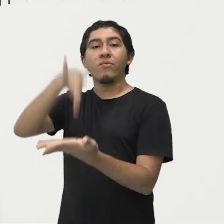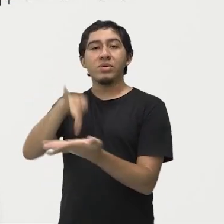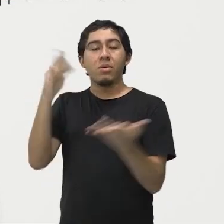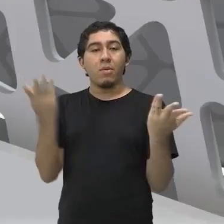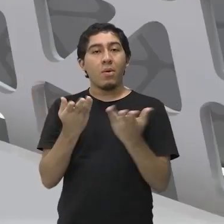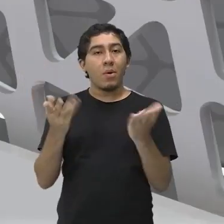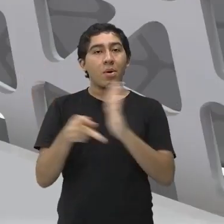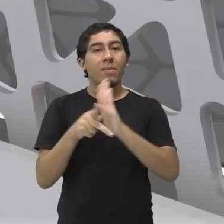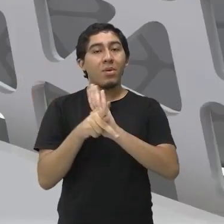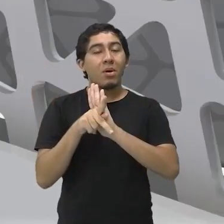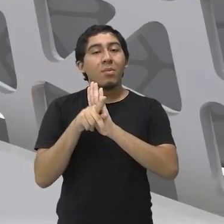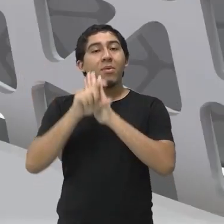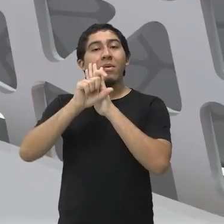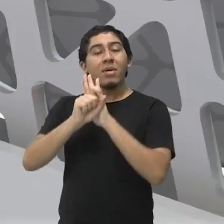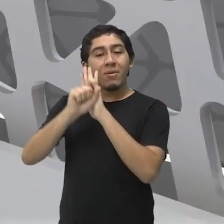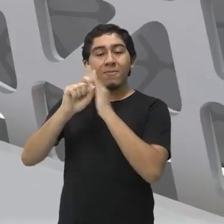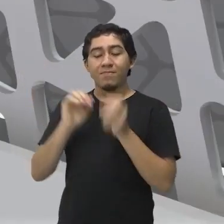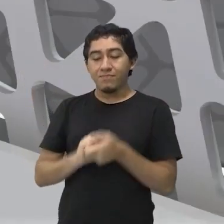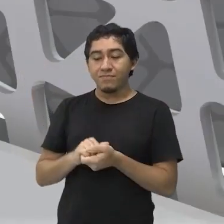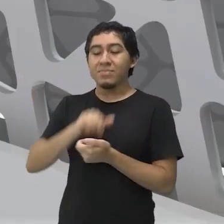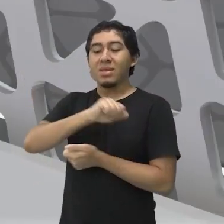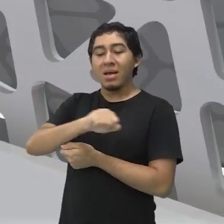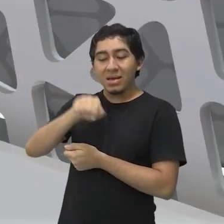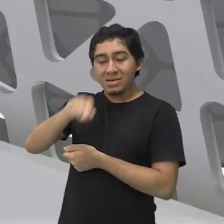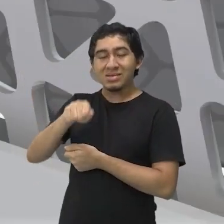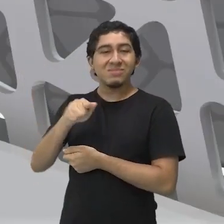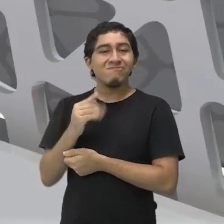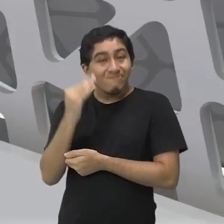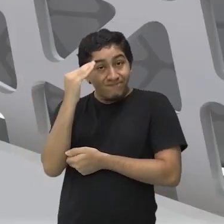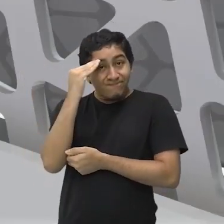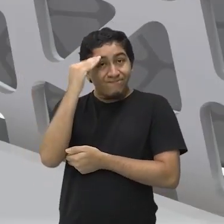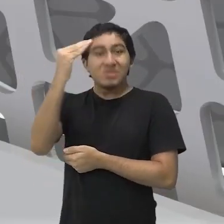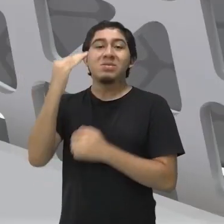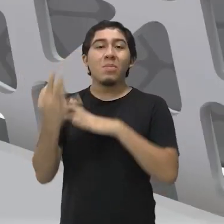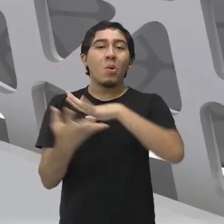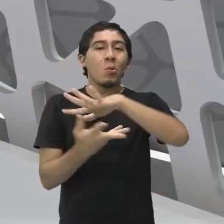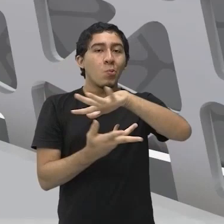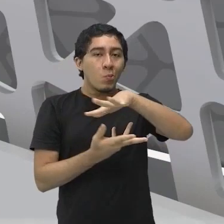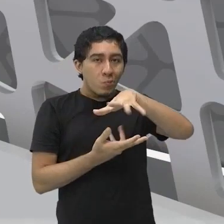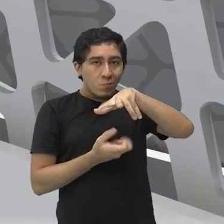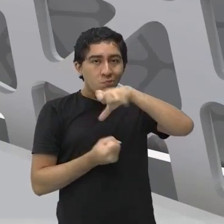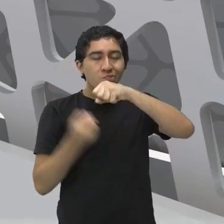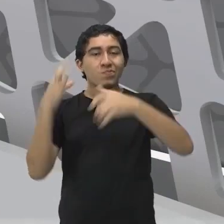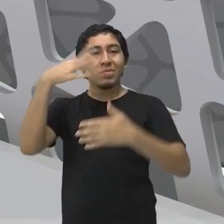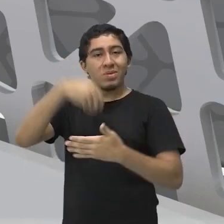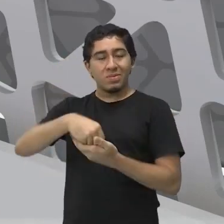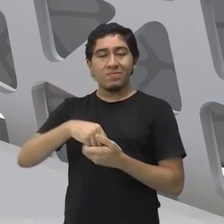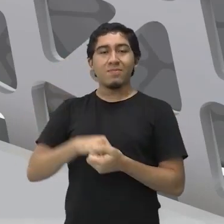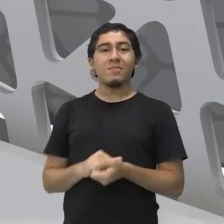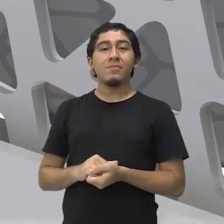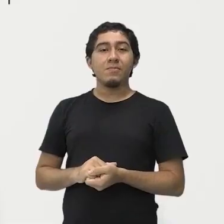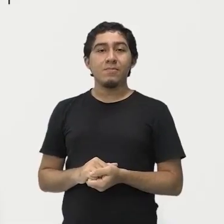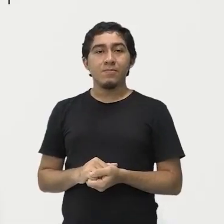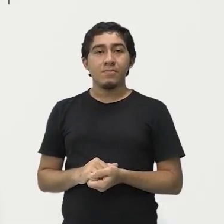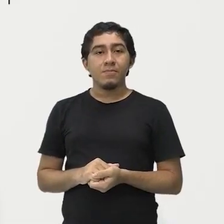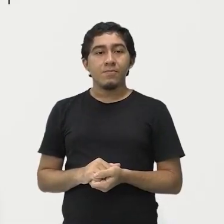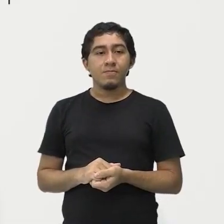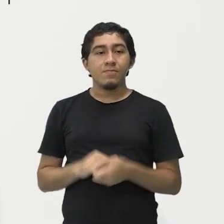da hegemonia do mundo dos gregos ali no mundo antigo, tá? A vitória grega sobre os